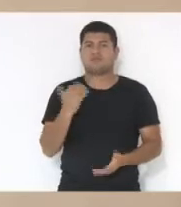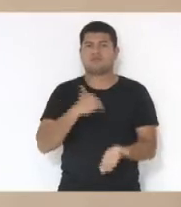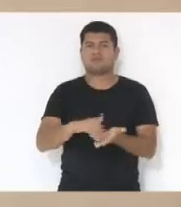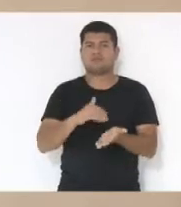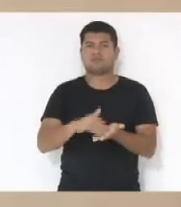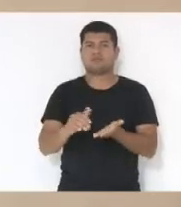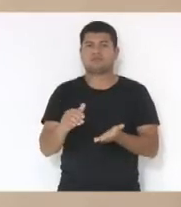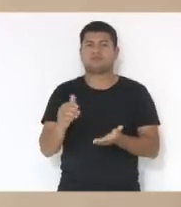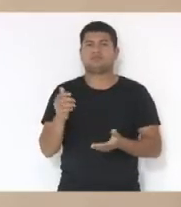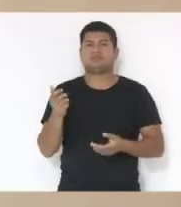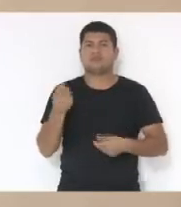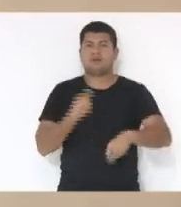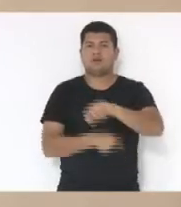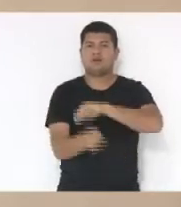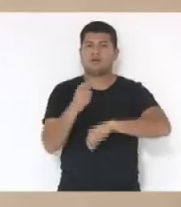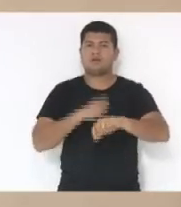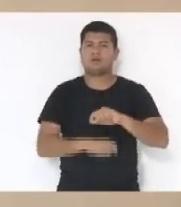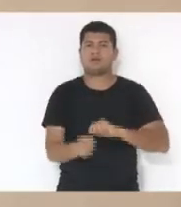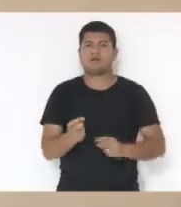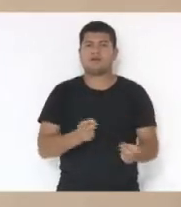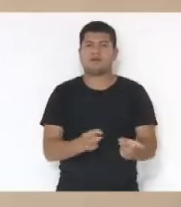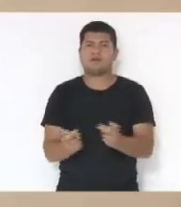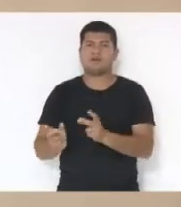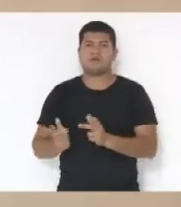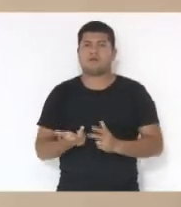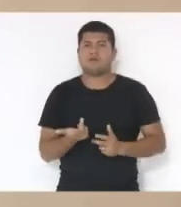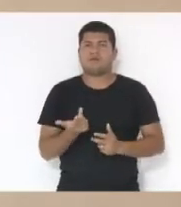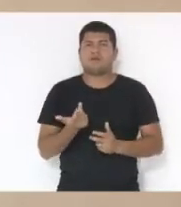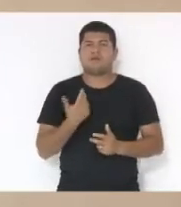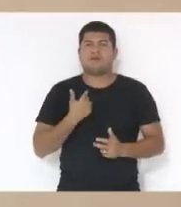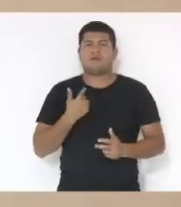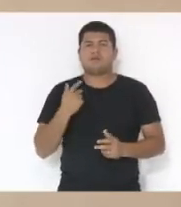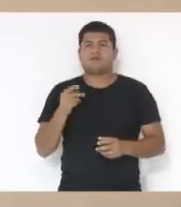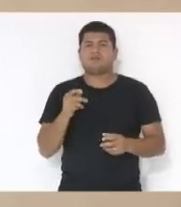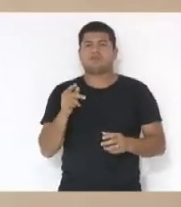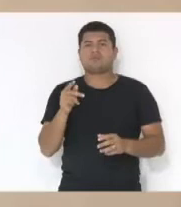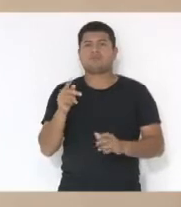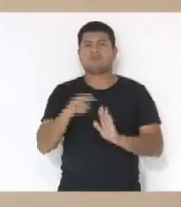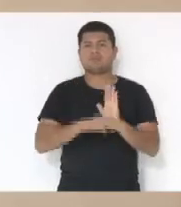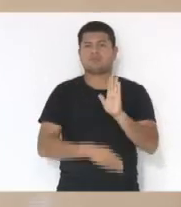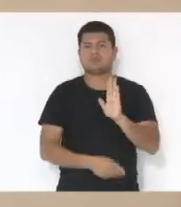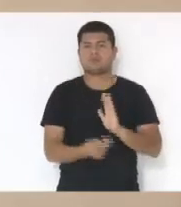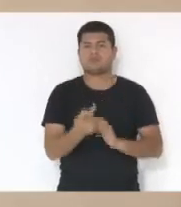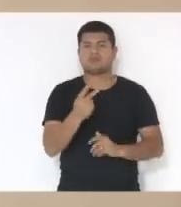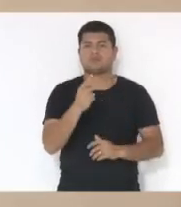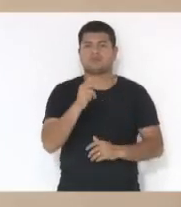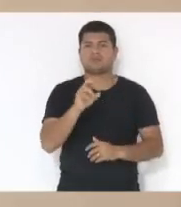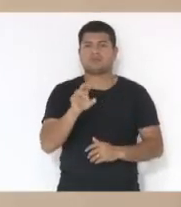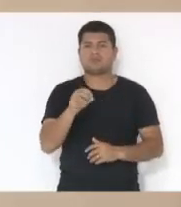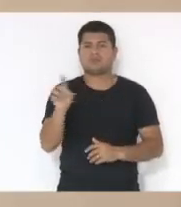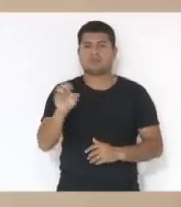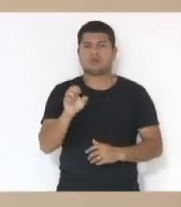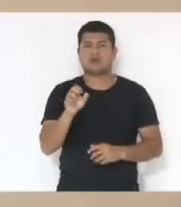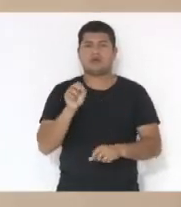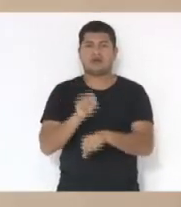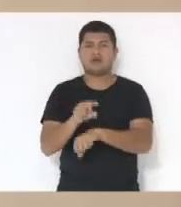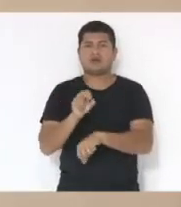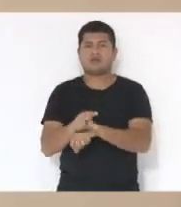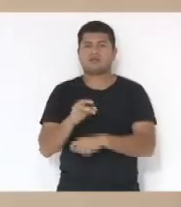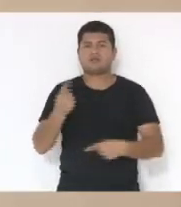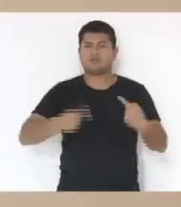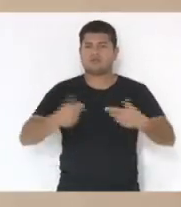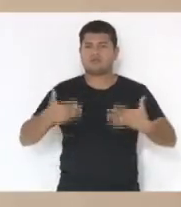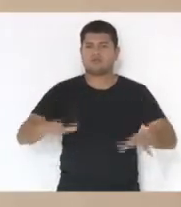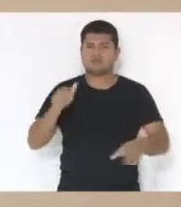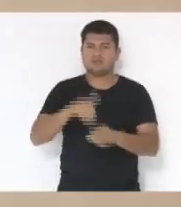da Fazenda informações acerca do programa Pró-Emprego. Em discussão, não havendo quem queira discutir, em votação. Deputados que